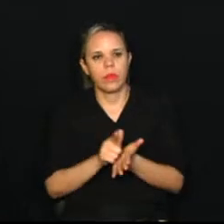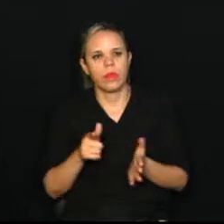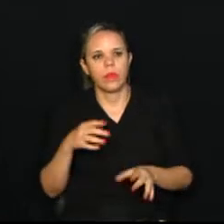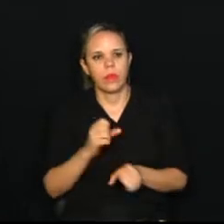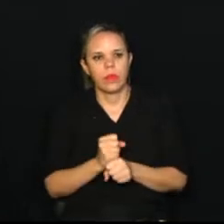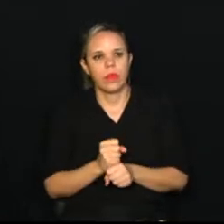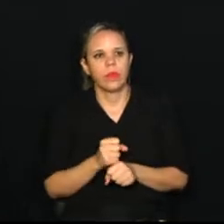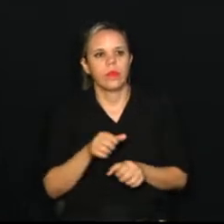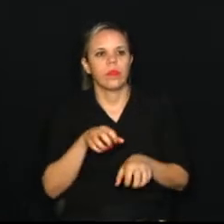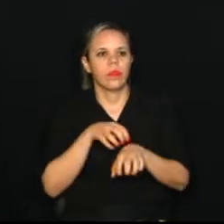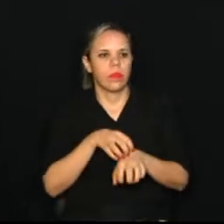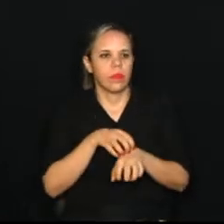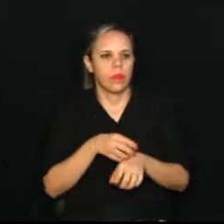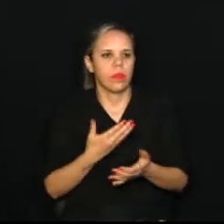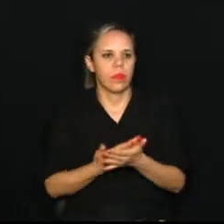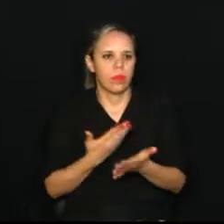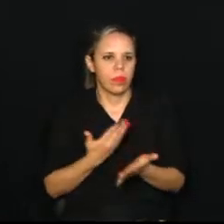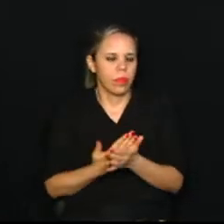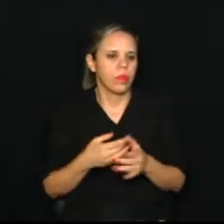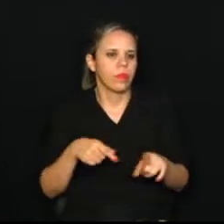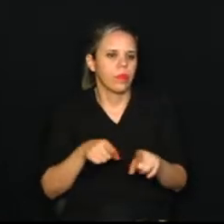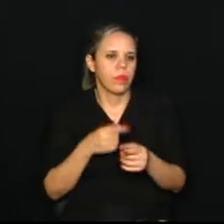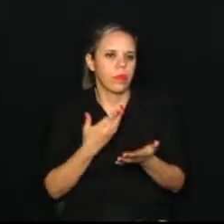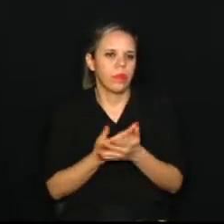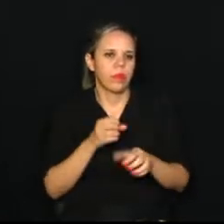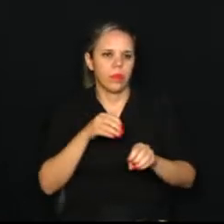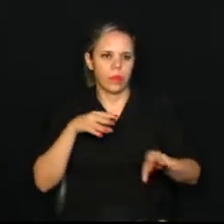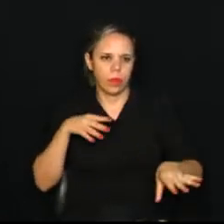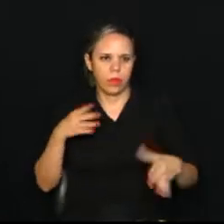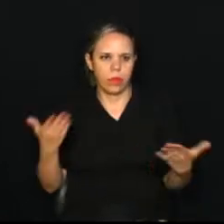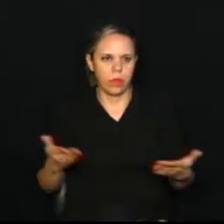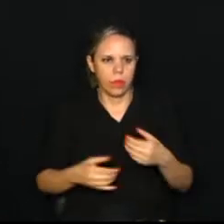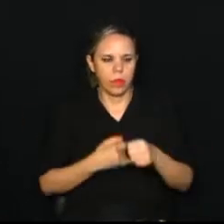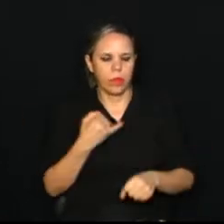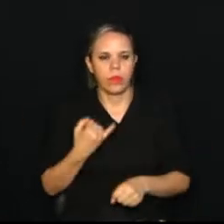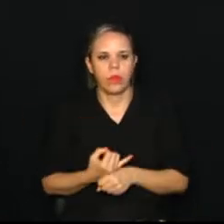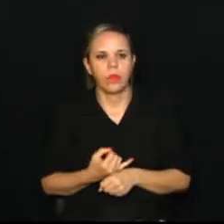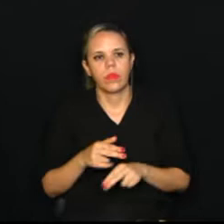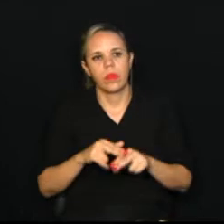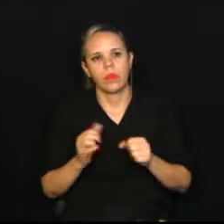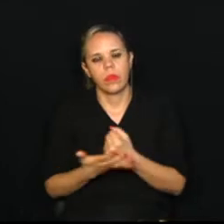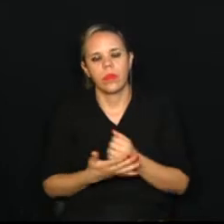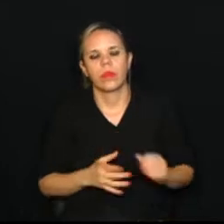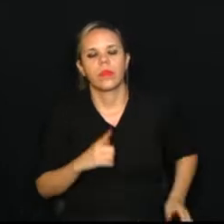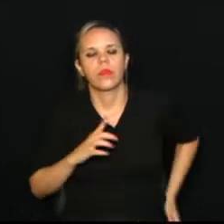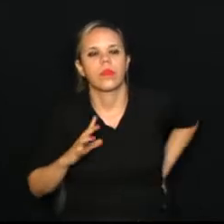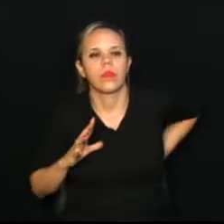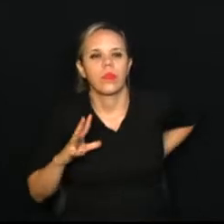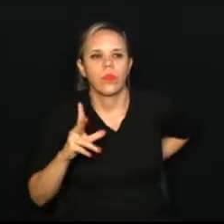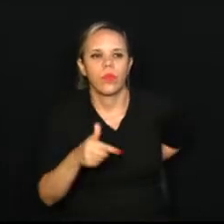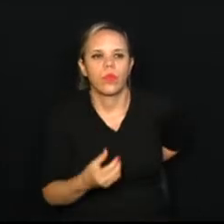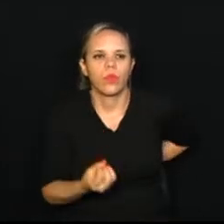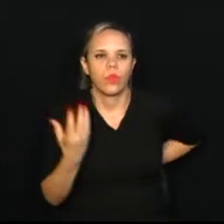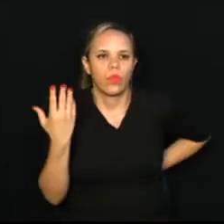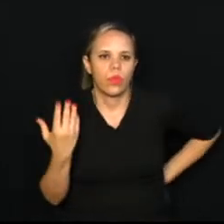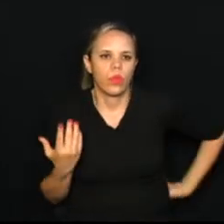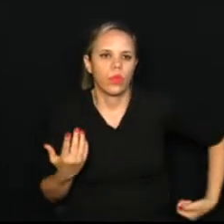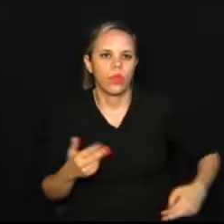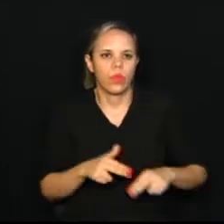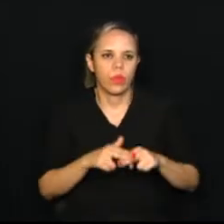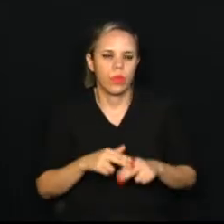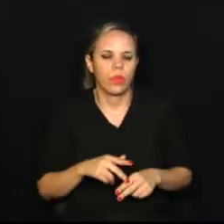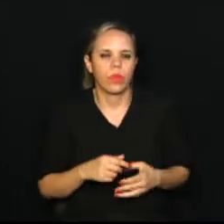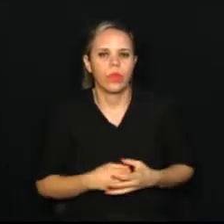transporte escolar, aulas virtuais e à distância. Vocês sabem que agora, em função da pandemia, tudo aconteceu de tal modo